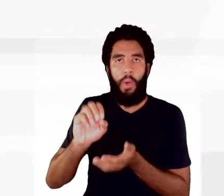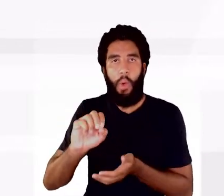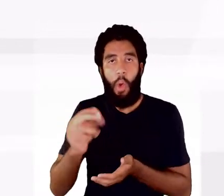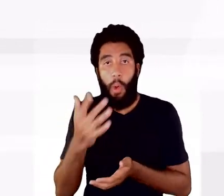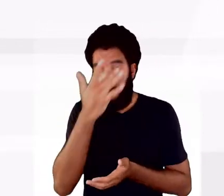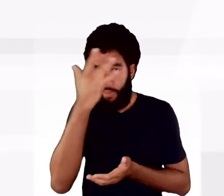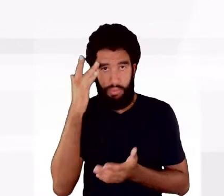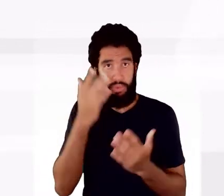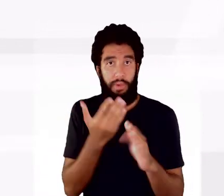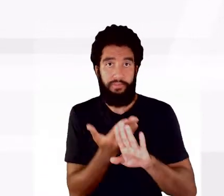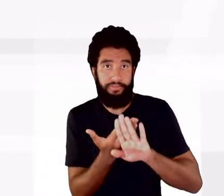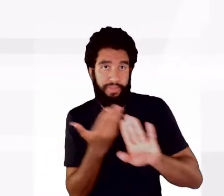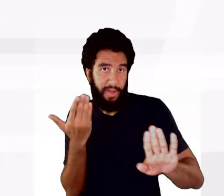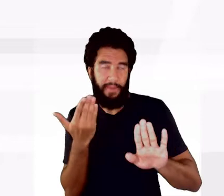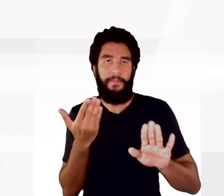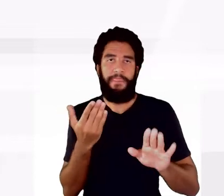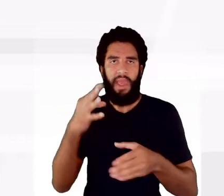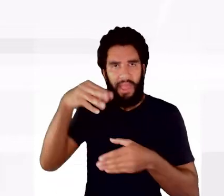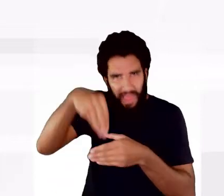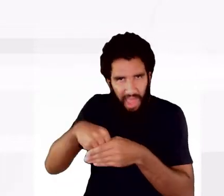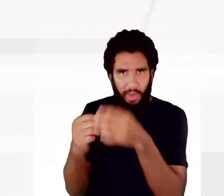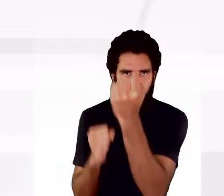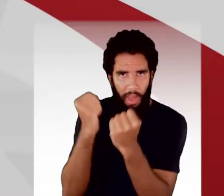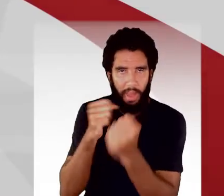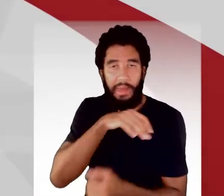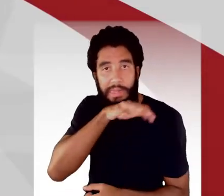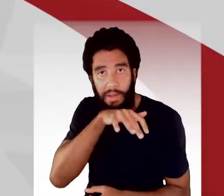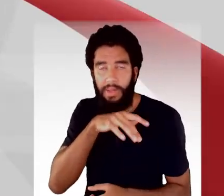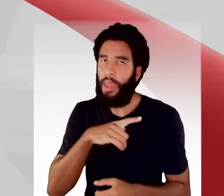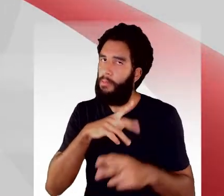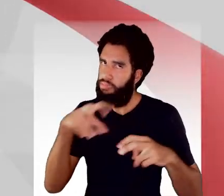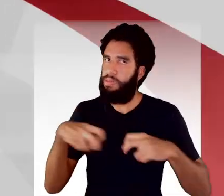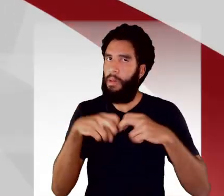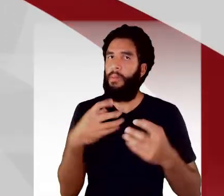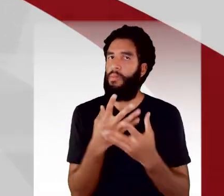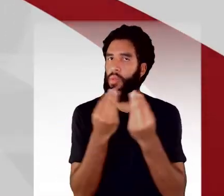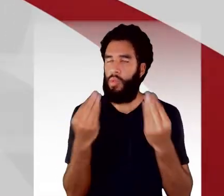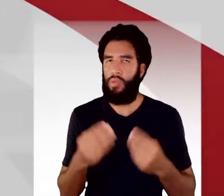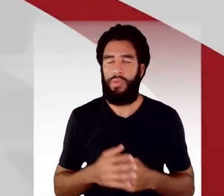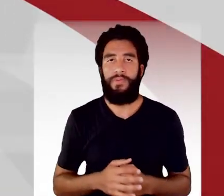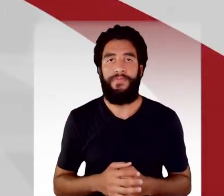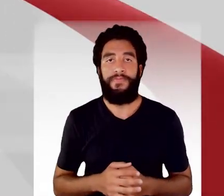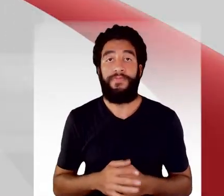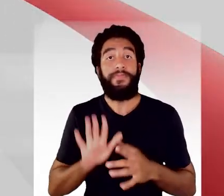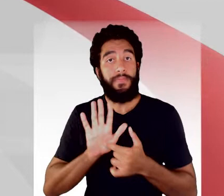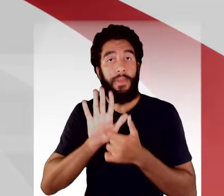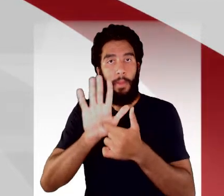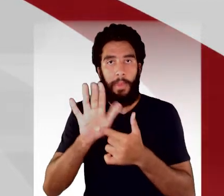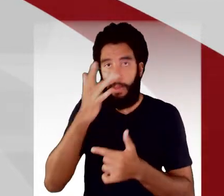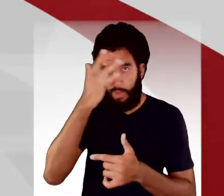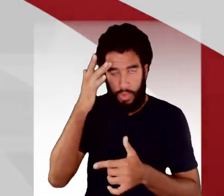isso aí o frigorífico tem bastante acidente de trabalho. Dados do Ministério do Trabalho e Previdência apontam